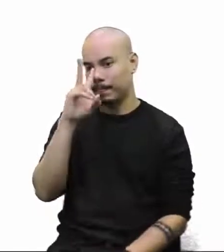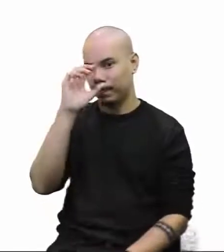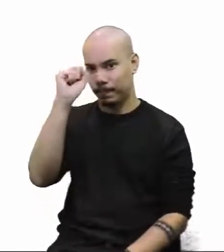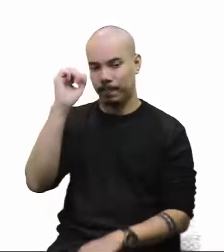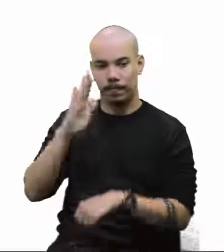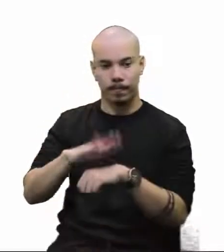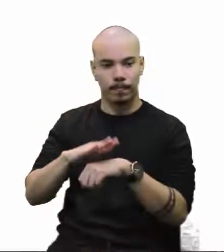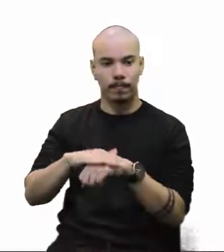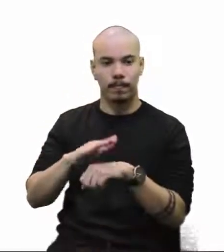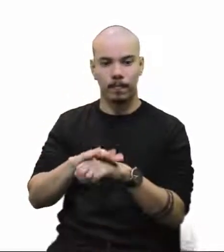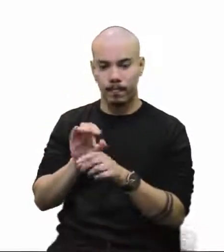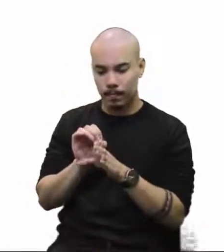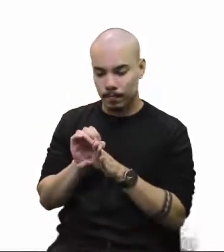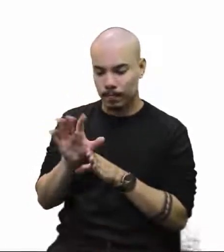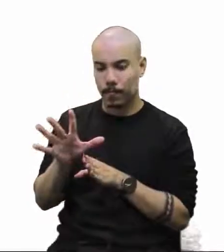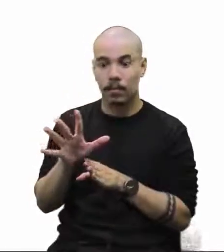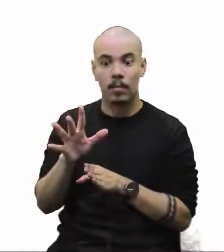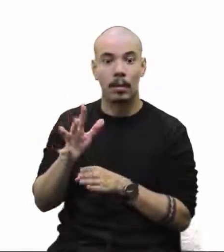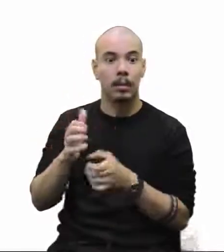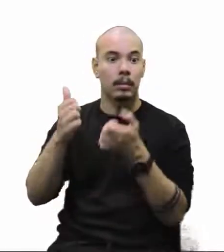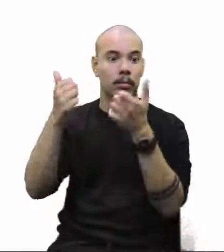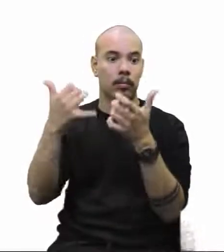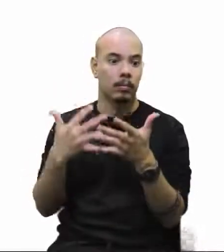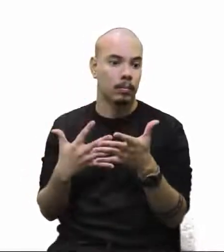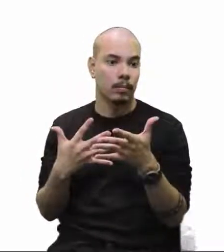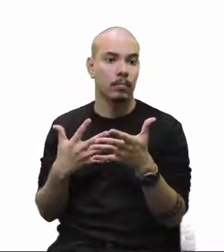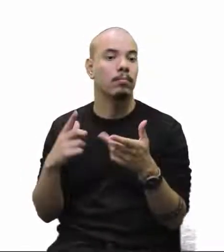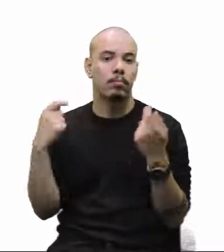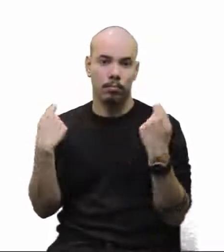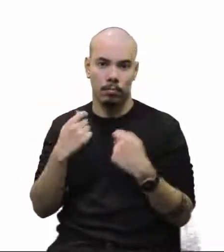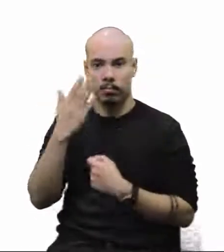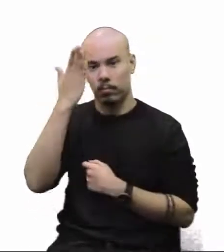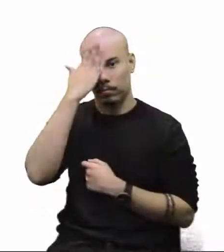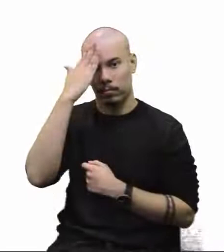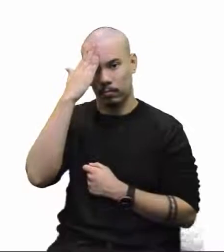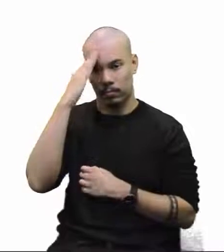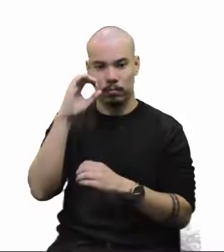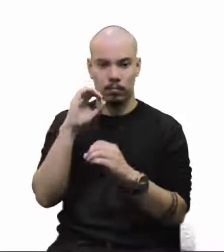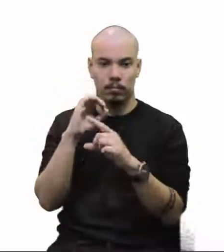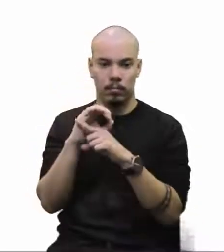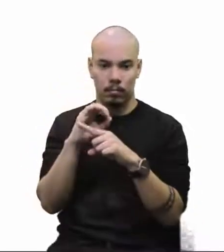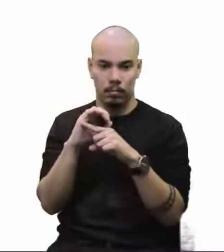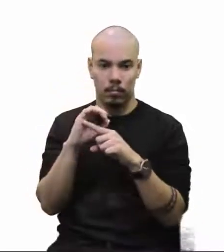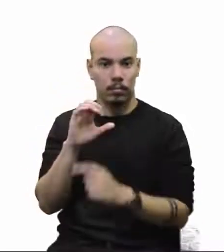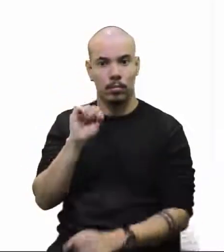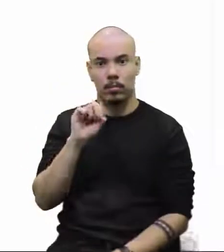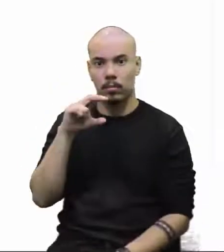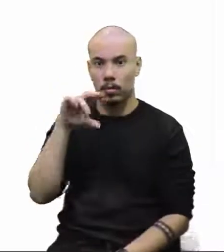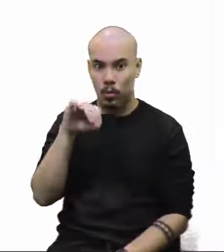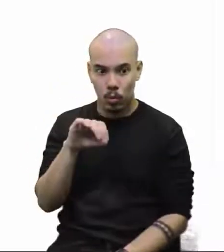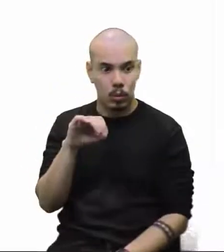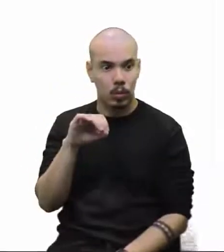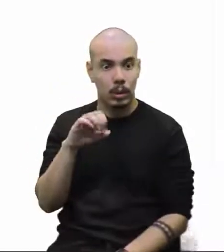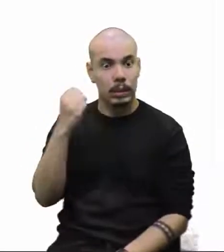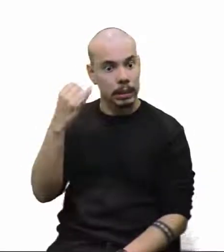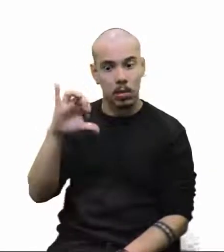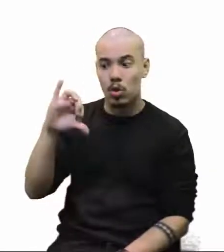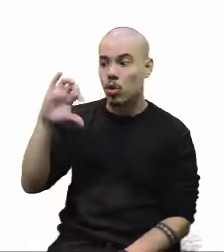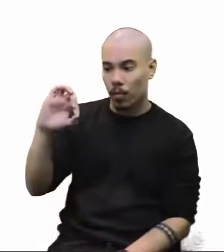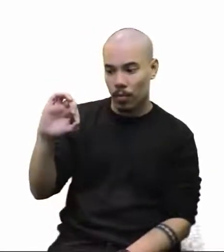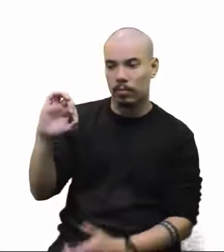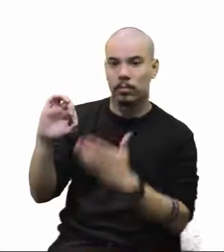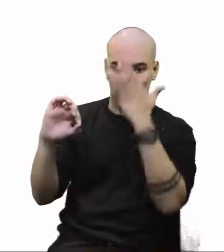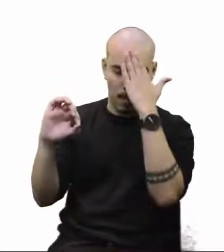sobre o condutor. Então, olha só, está dizendo que é um ângulo, né? Tem que ter o seno, né? Exatamente. Qualquer um deles tem que ter o seno quando for ângulo. Mesmo que seja 90, vai ser